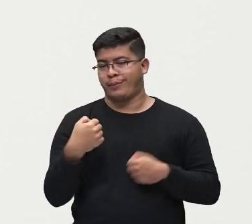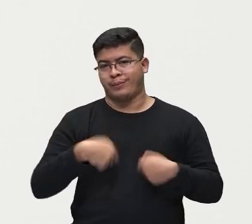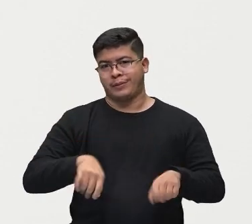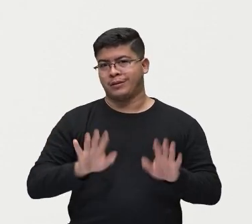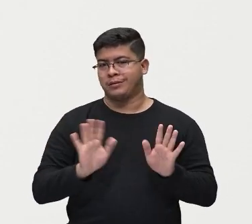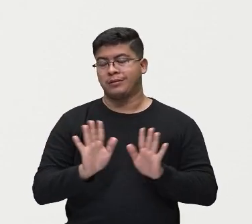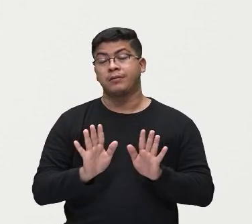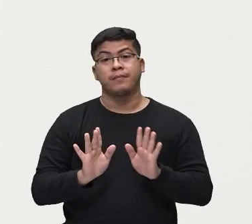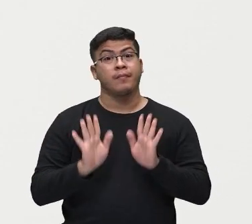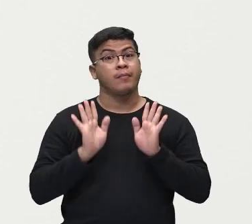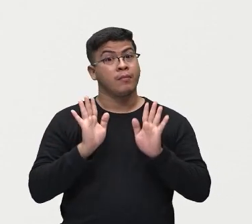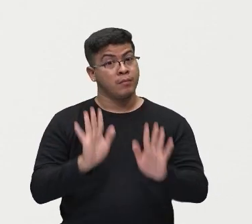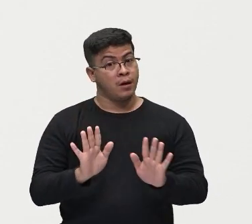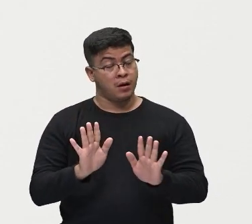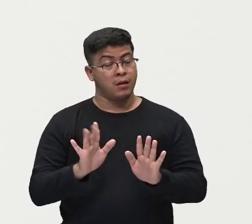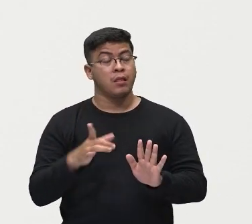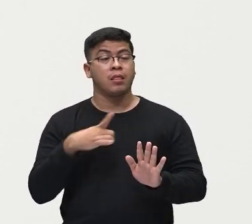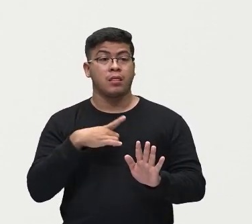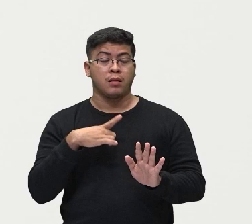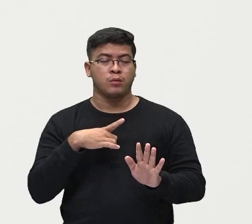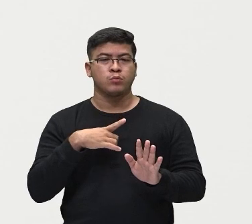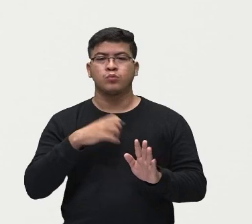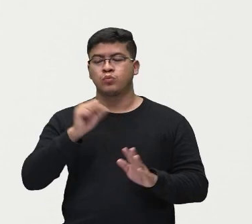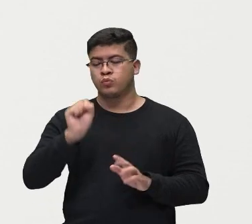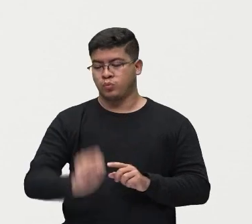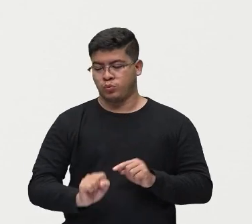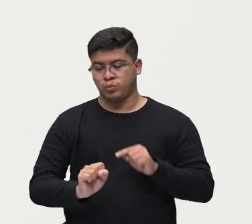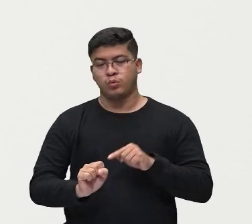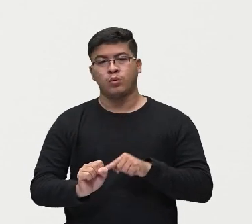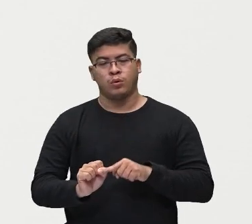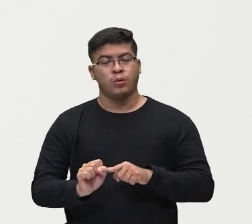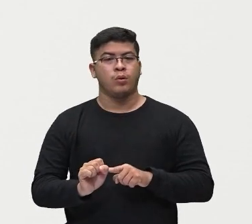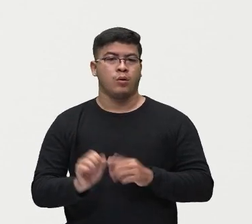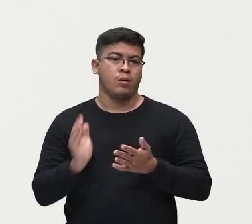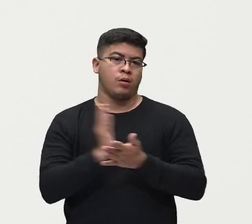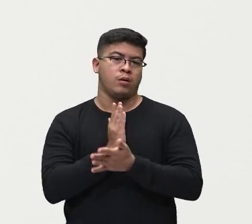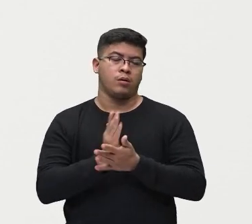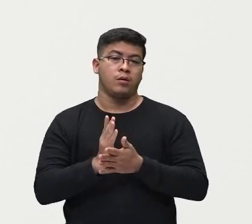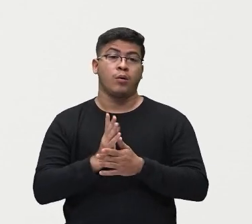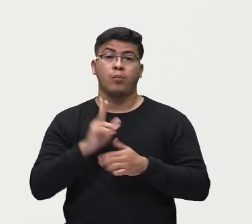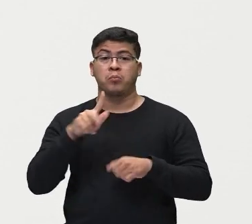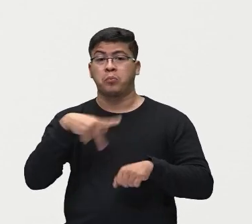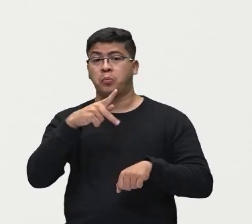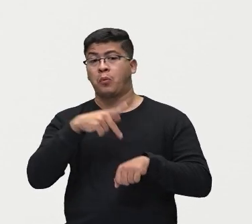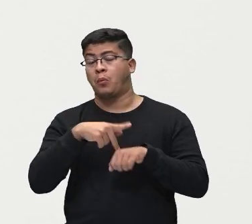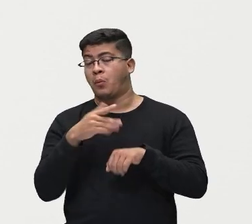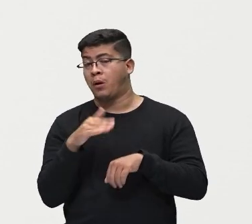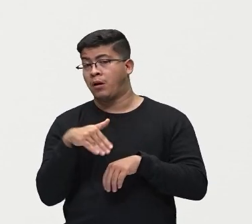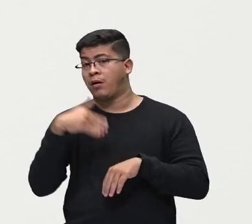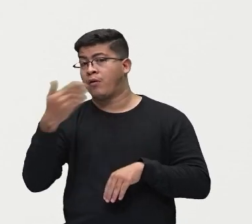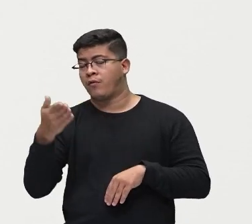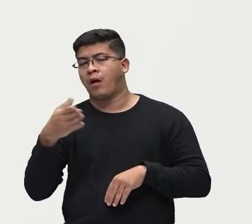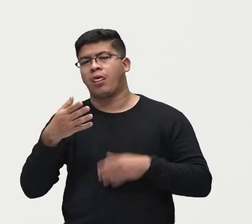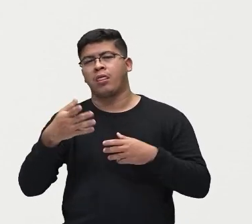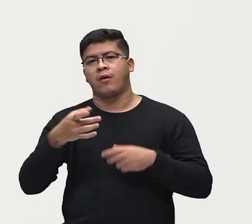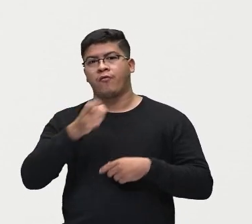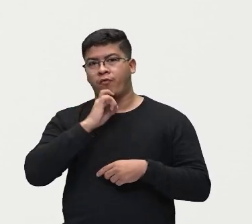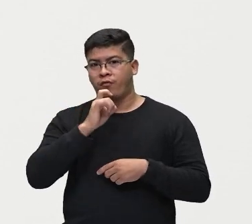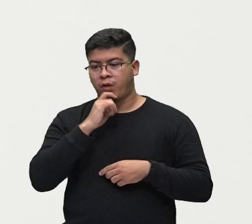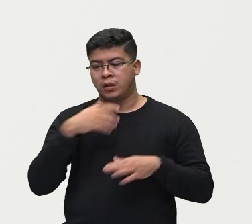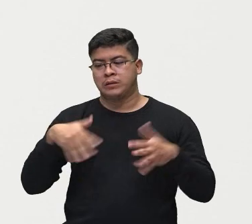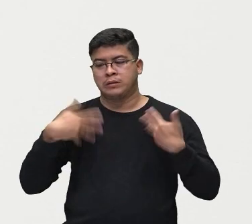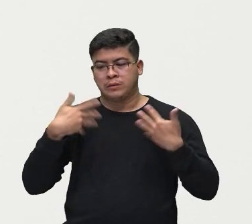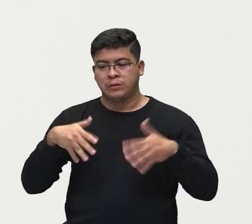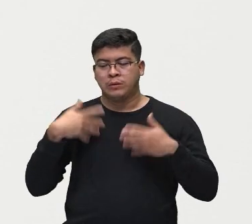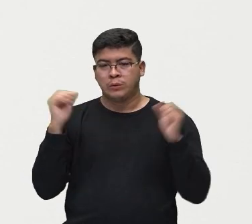norte. No entanto, para o sul do nosso país e em países mais frios, o chuveiro elétrico ele é muito utilizado e